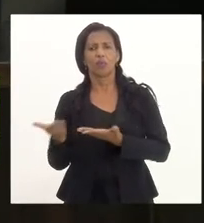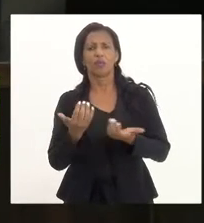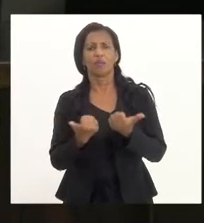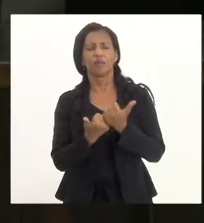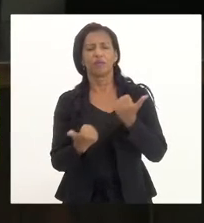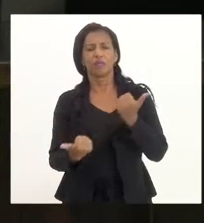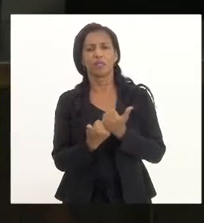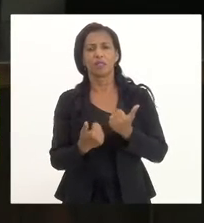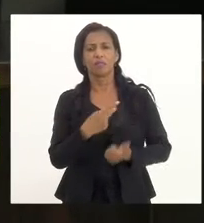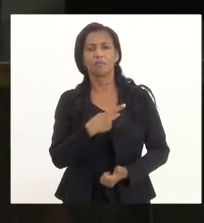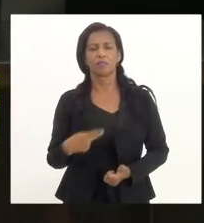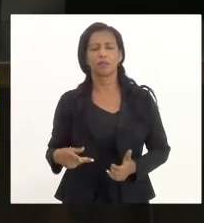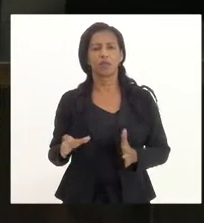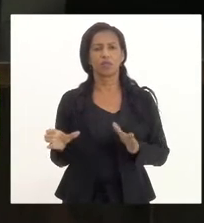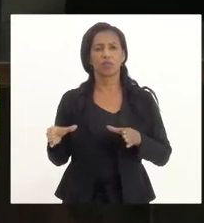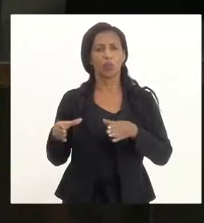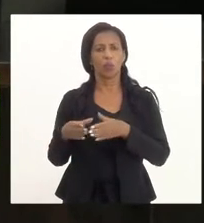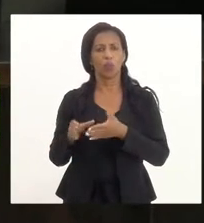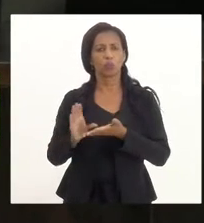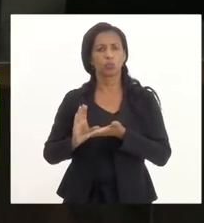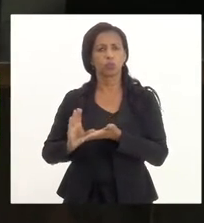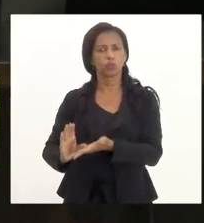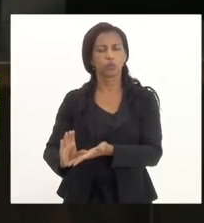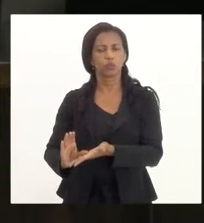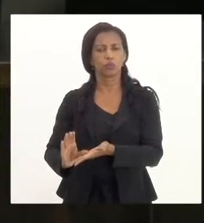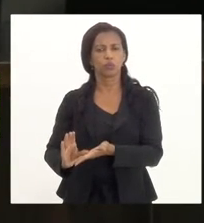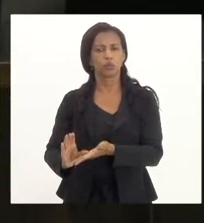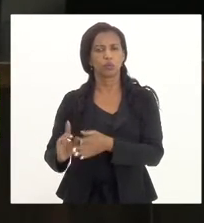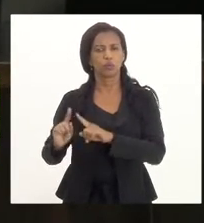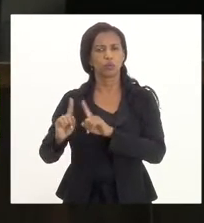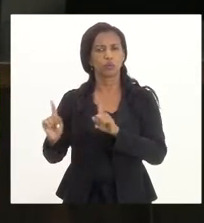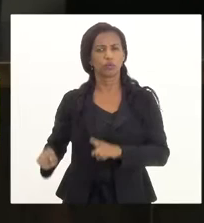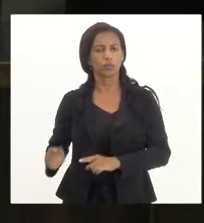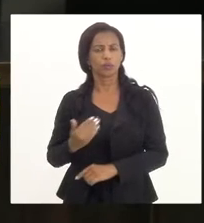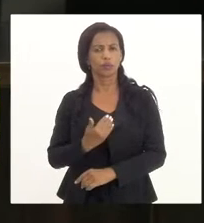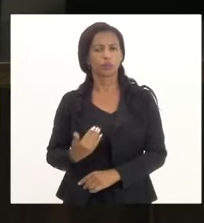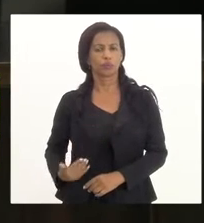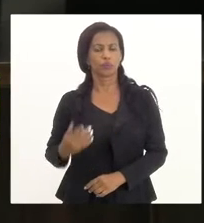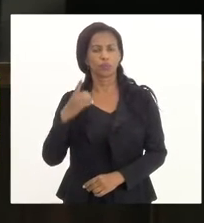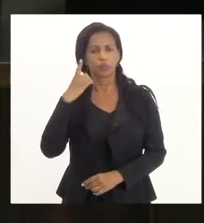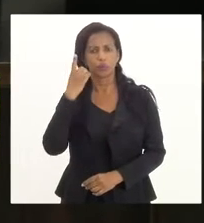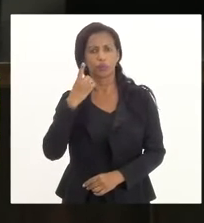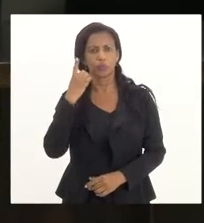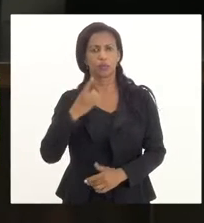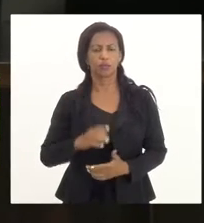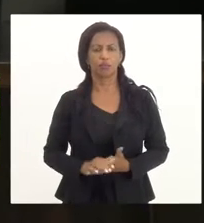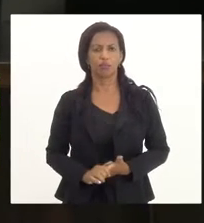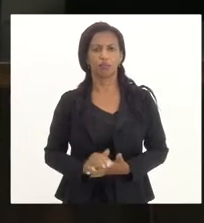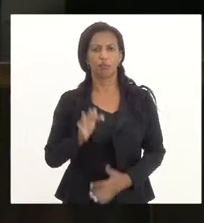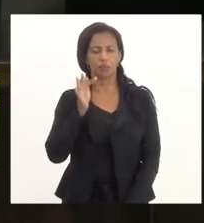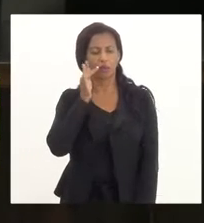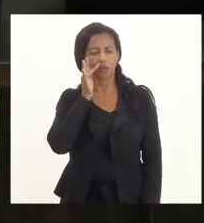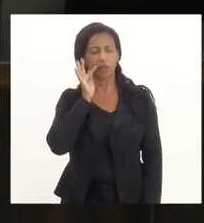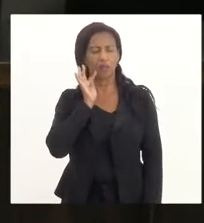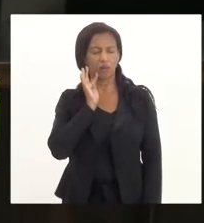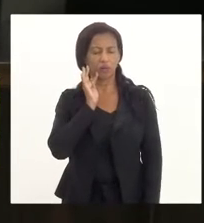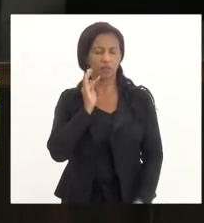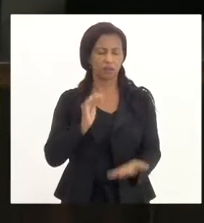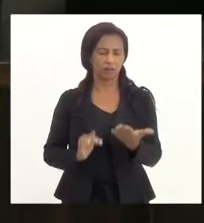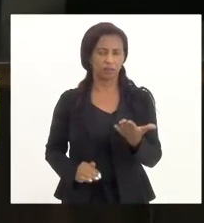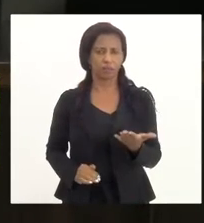vice-presidente da comissão dos de funcionários públicos Deputado Flávio